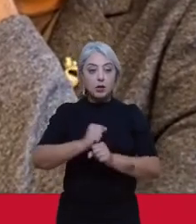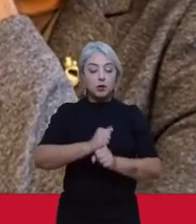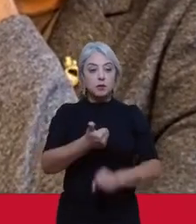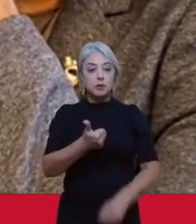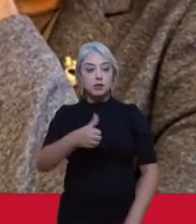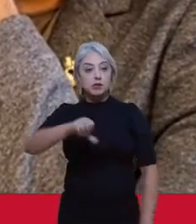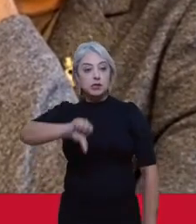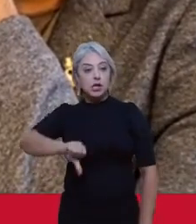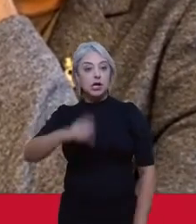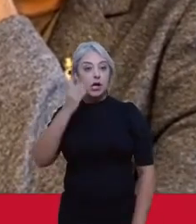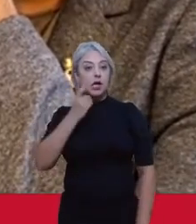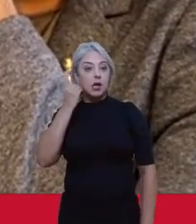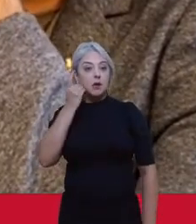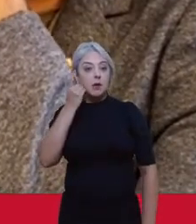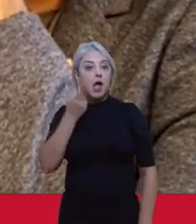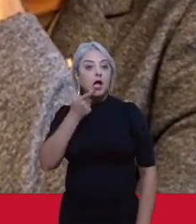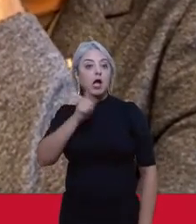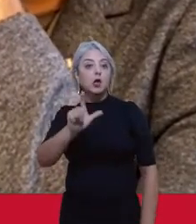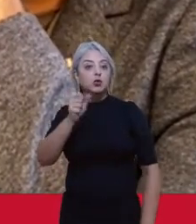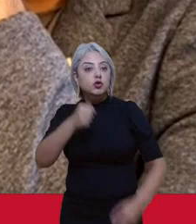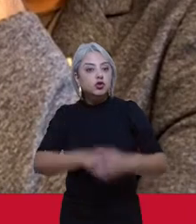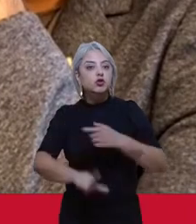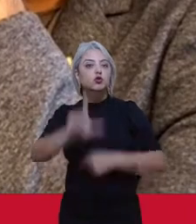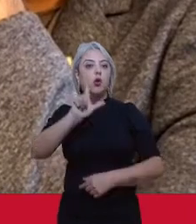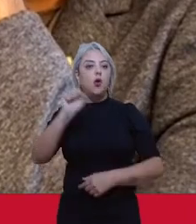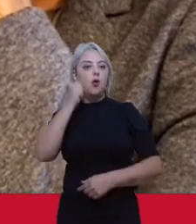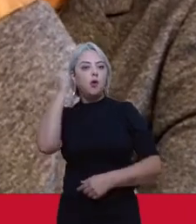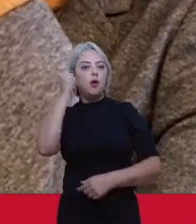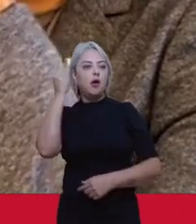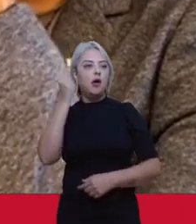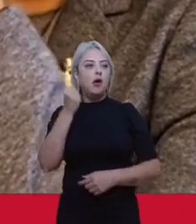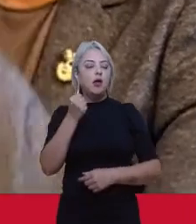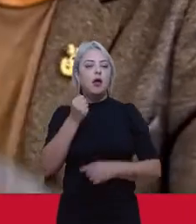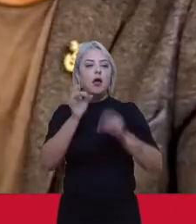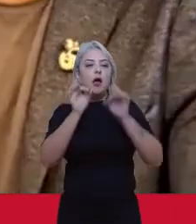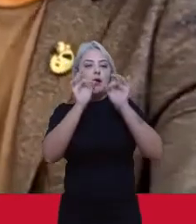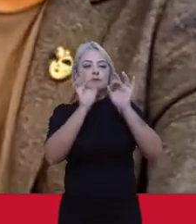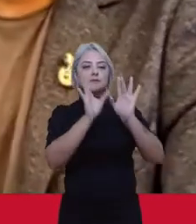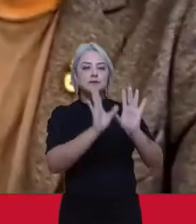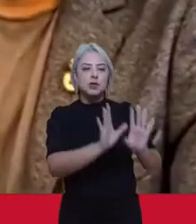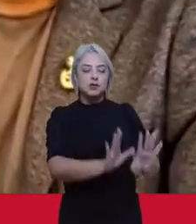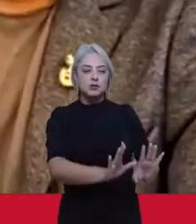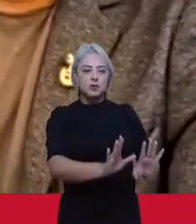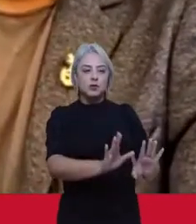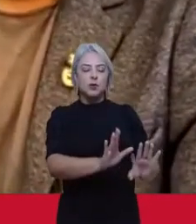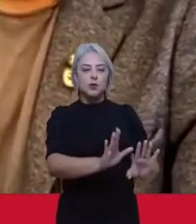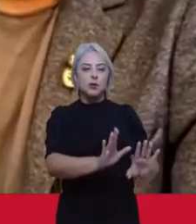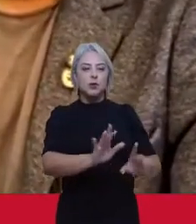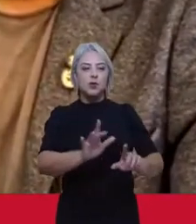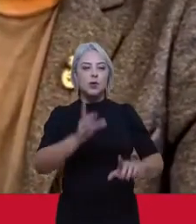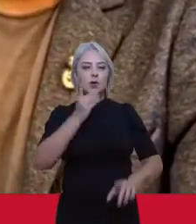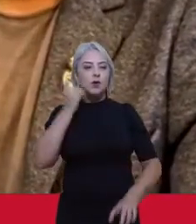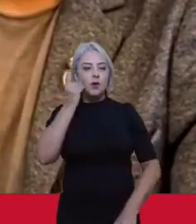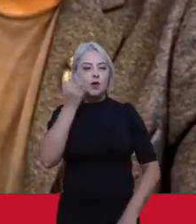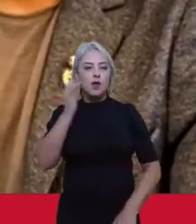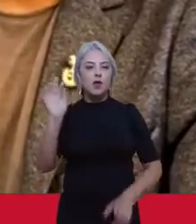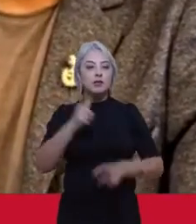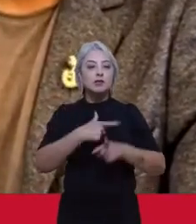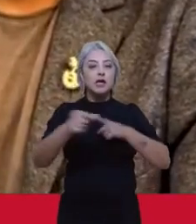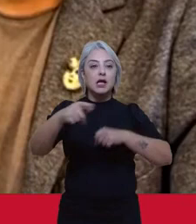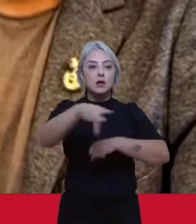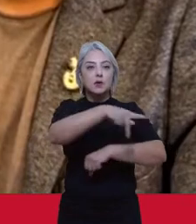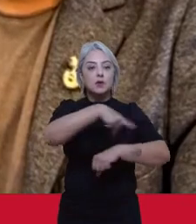2019, deputado reeleito pelo Rio de Janeiro, abriu mão do seu mandato, saiu do país